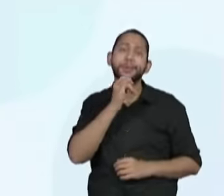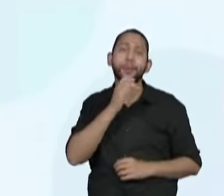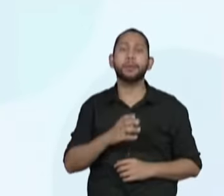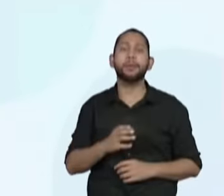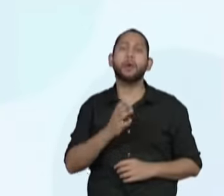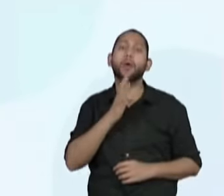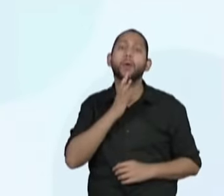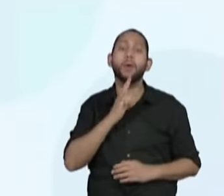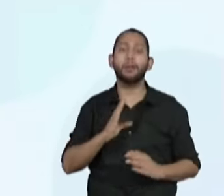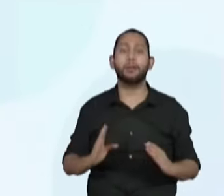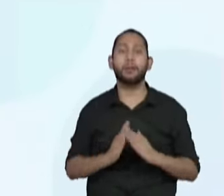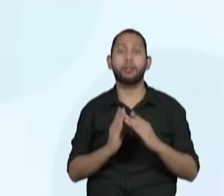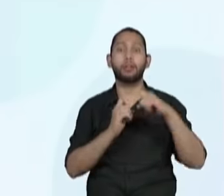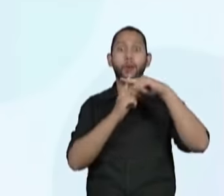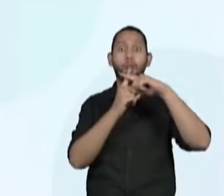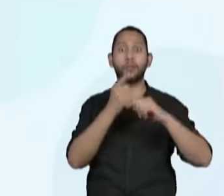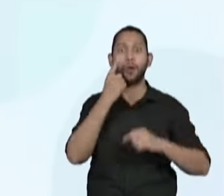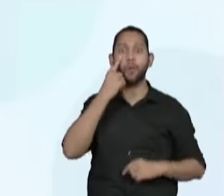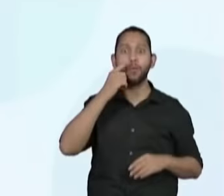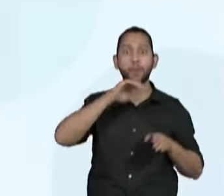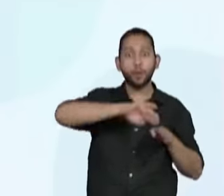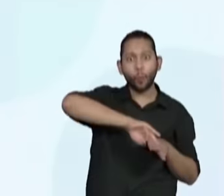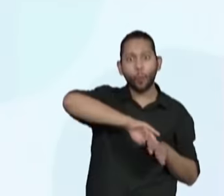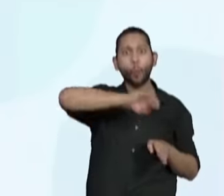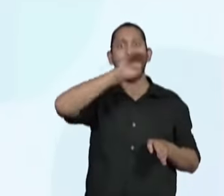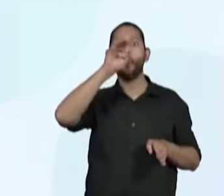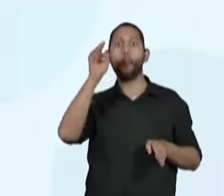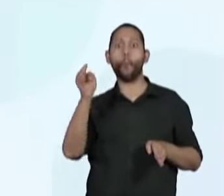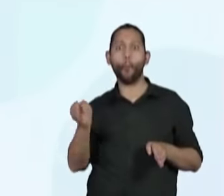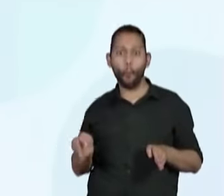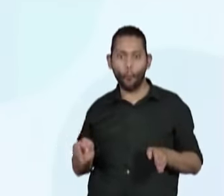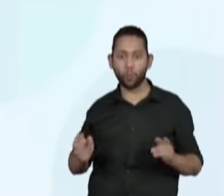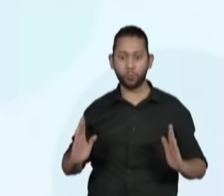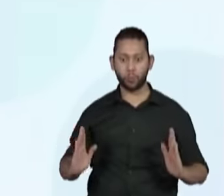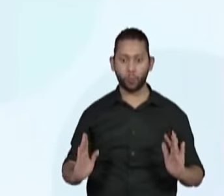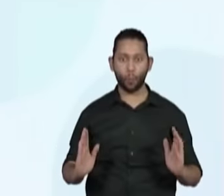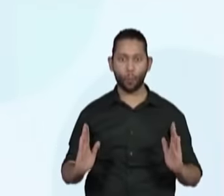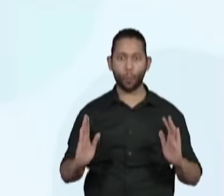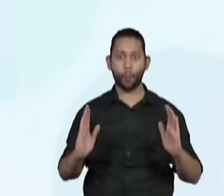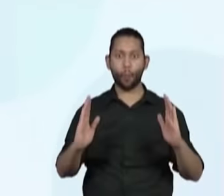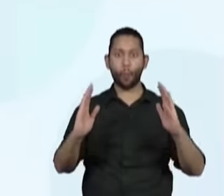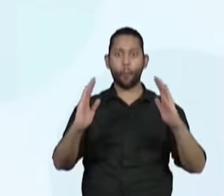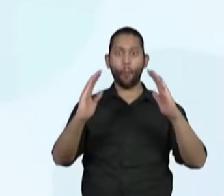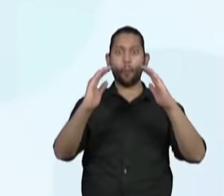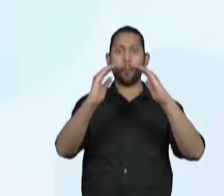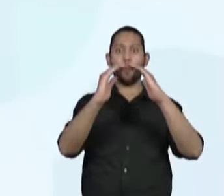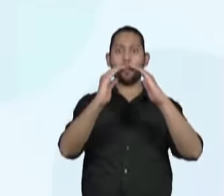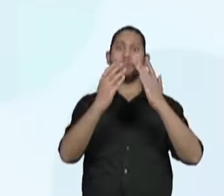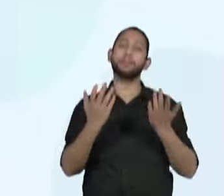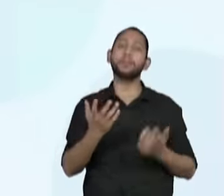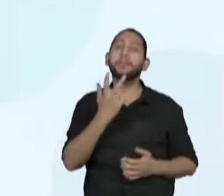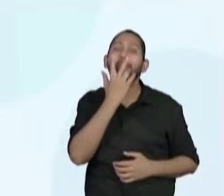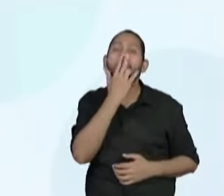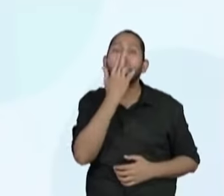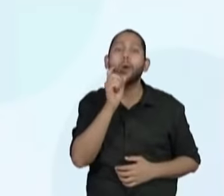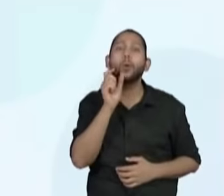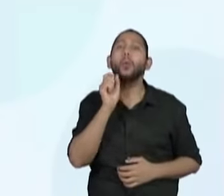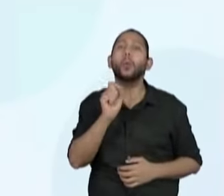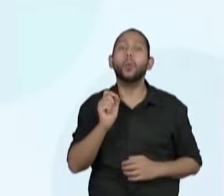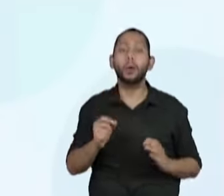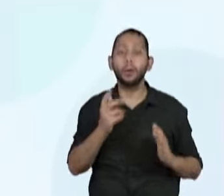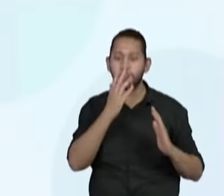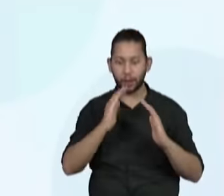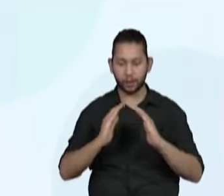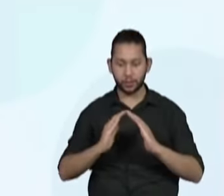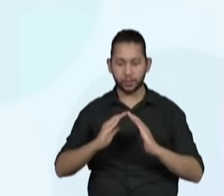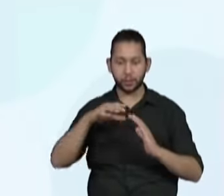por exemplo, né? Aqueles arcos ogivais, né? Ou seja, né? A impressão que tem é que ele está como